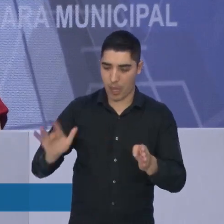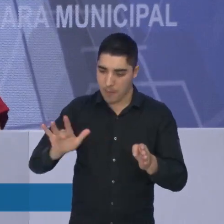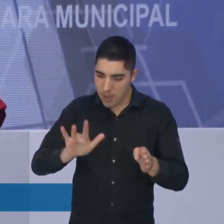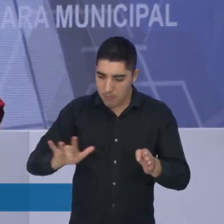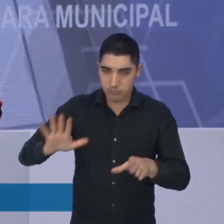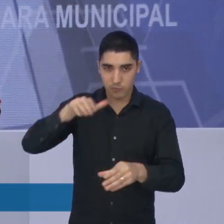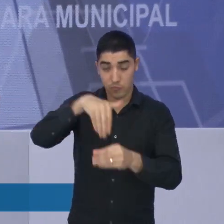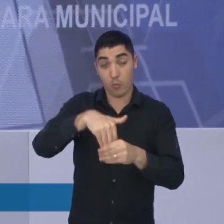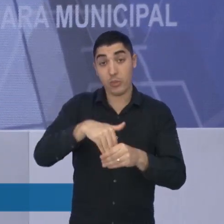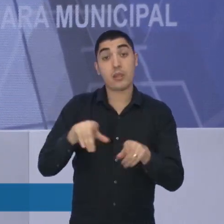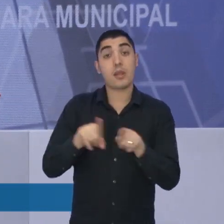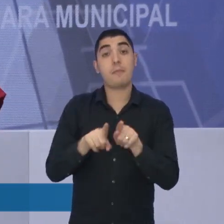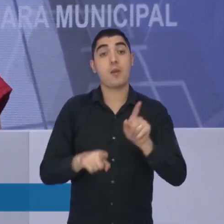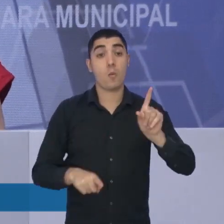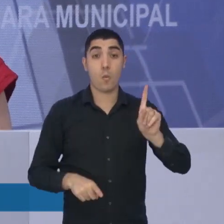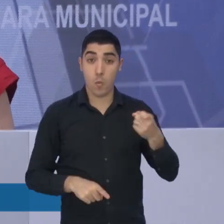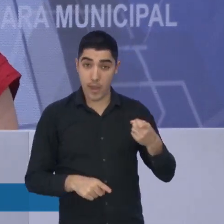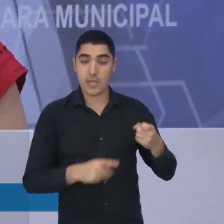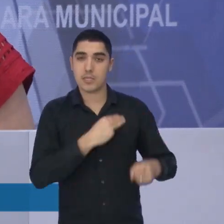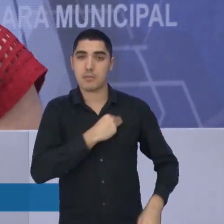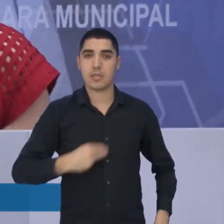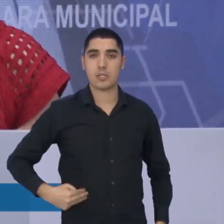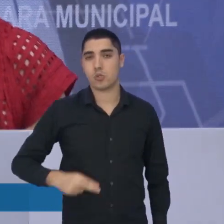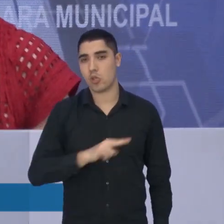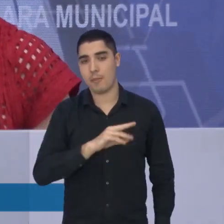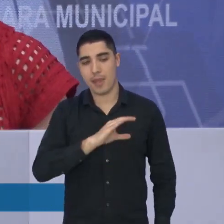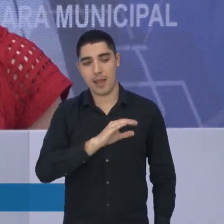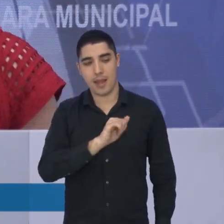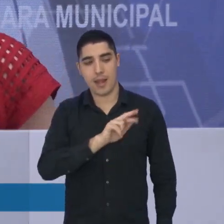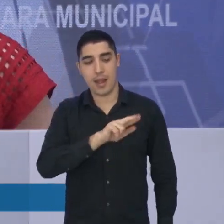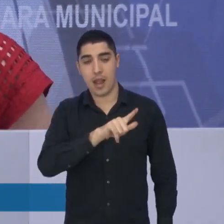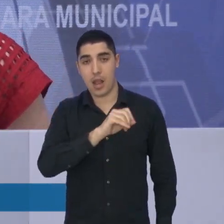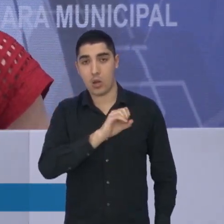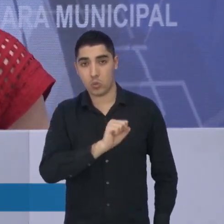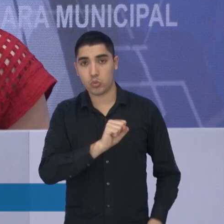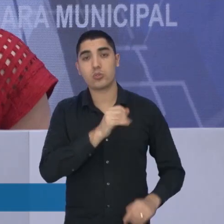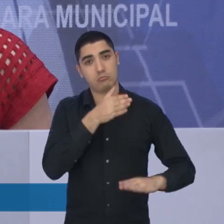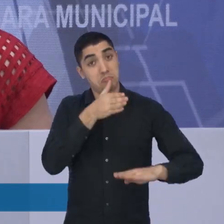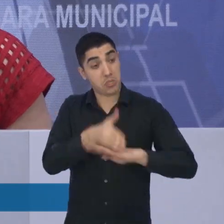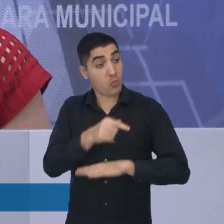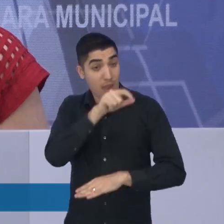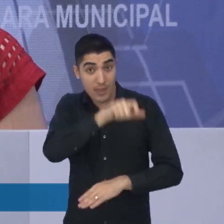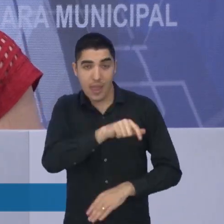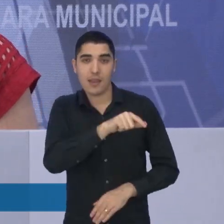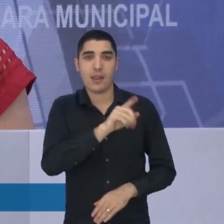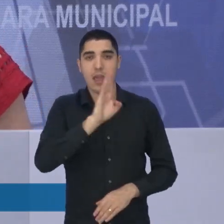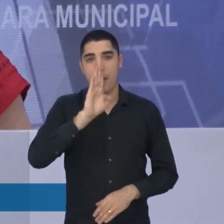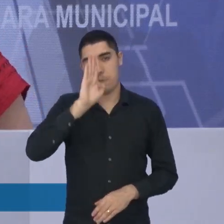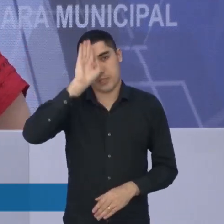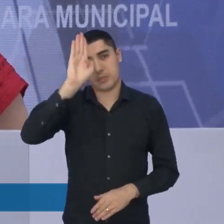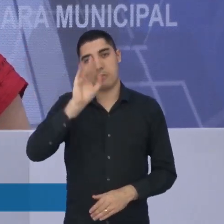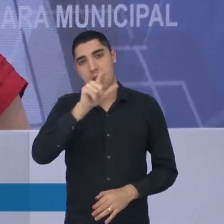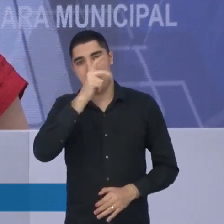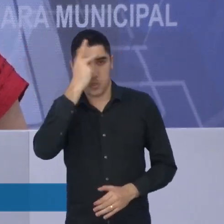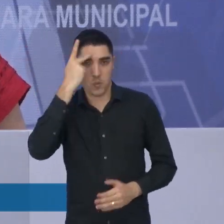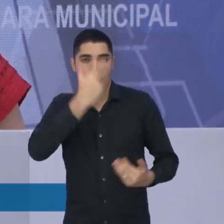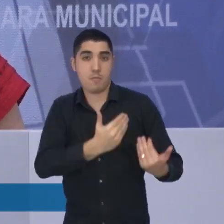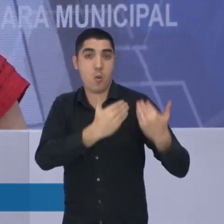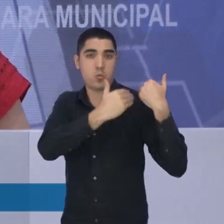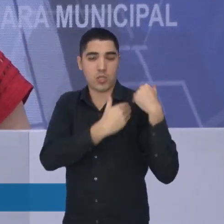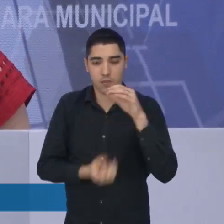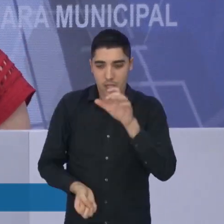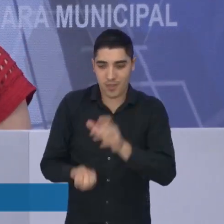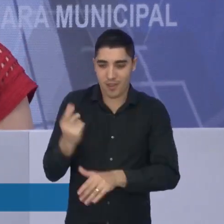do ex-ministro Carlos Veloso, considerado o pai das urnas, além de um lançamento